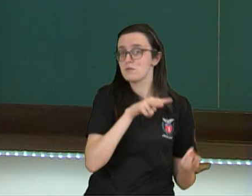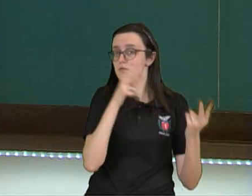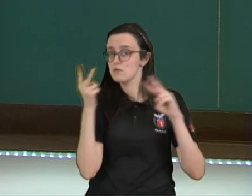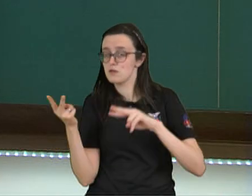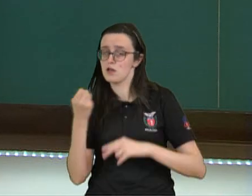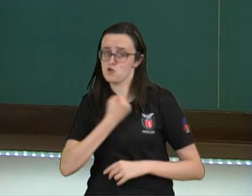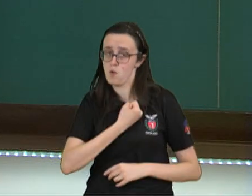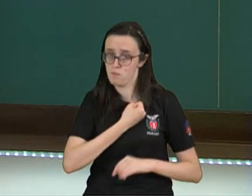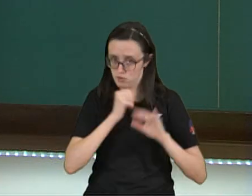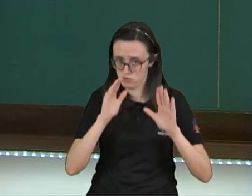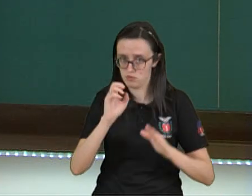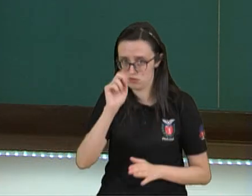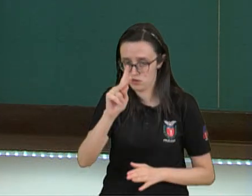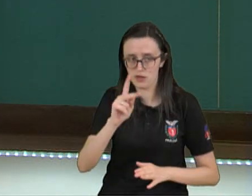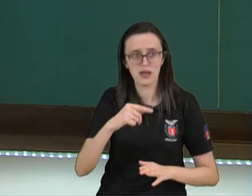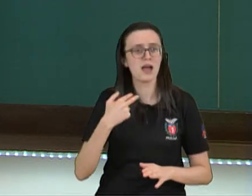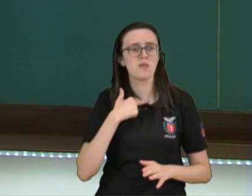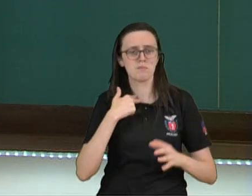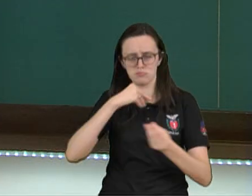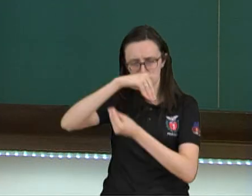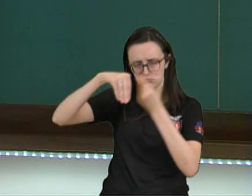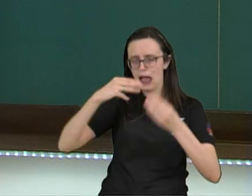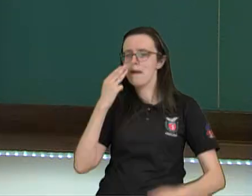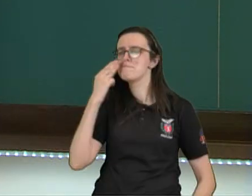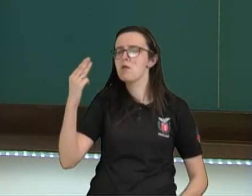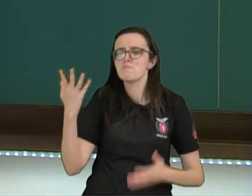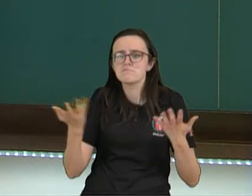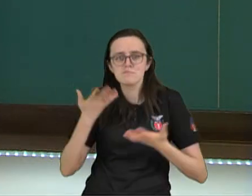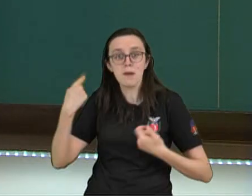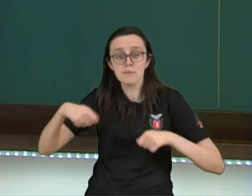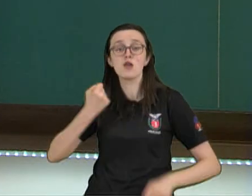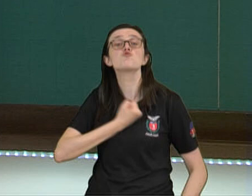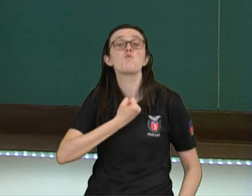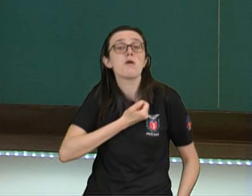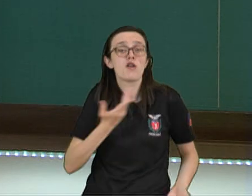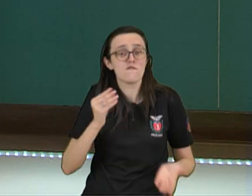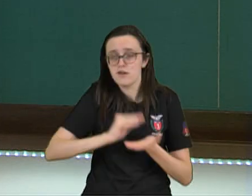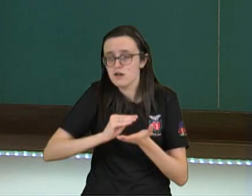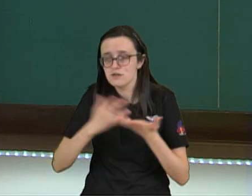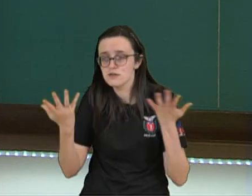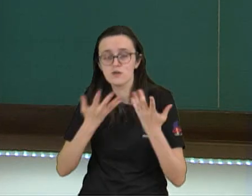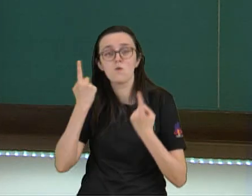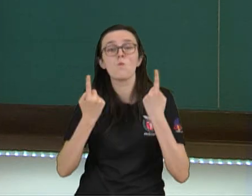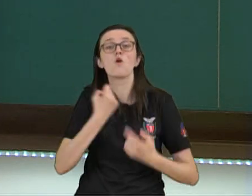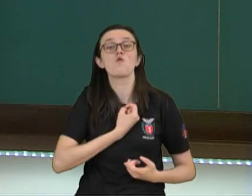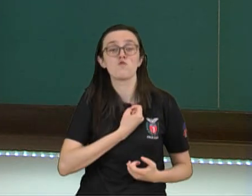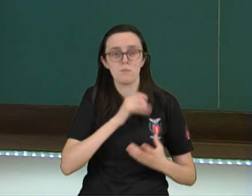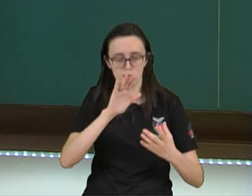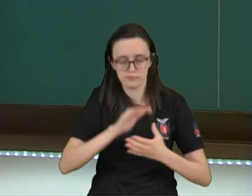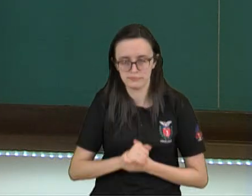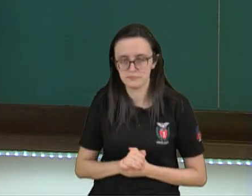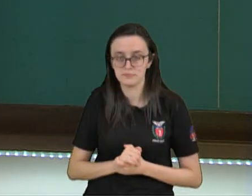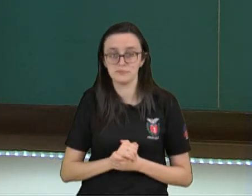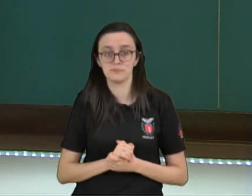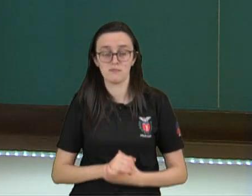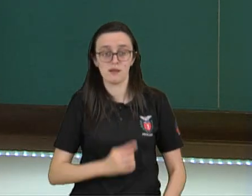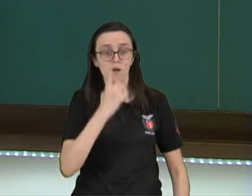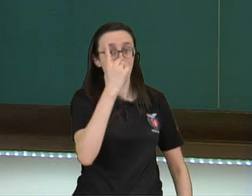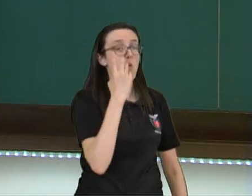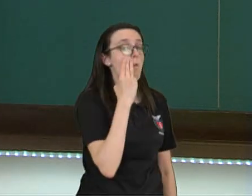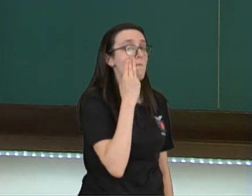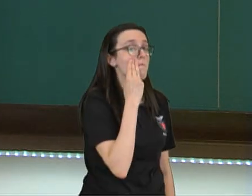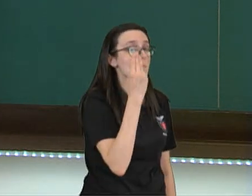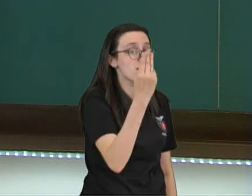para número, ok? Eu não posso ter a palavra milhões ali no meio, tem que estar tudo dentro do número. Então 1